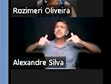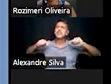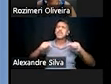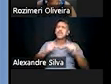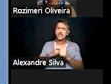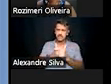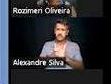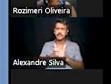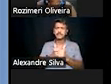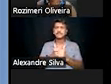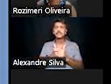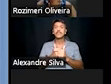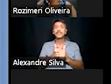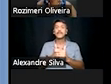E